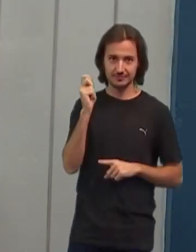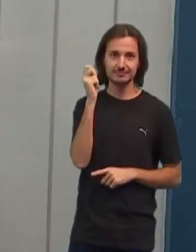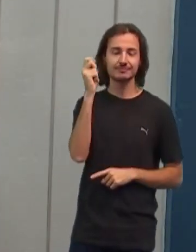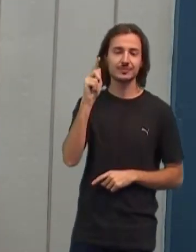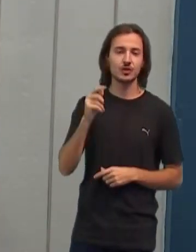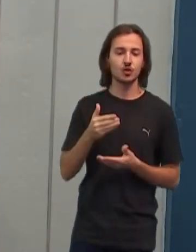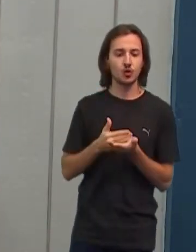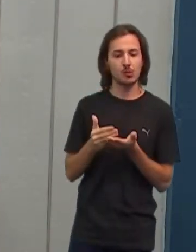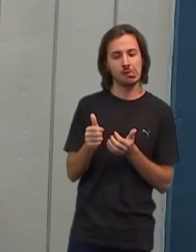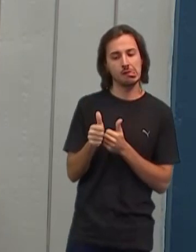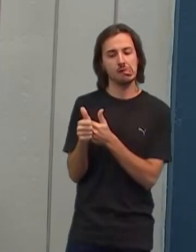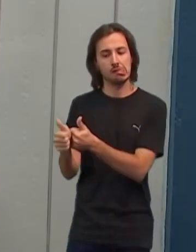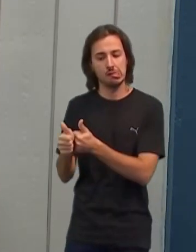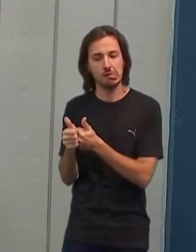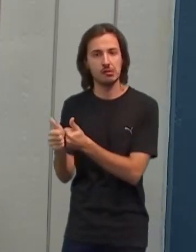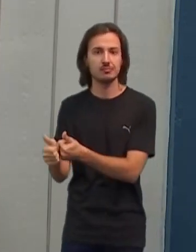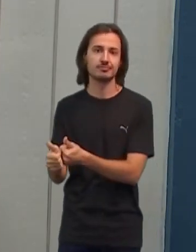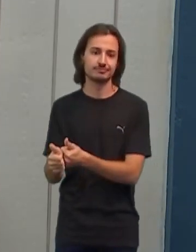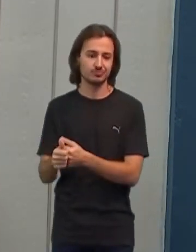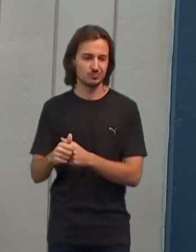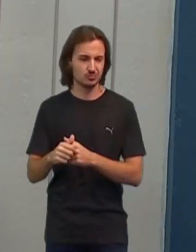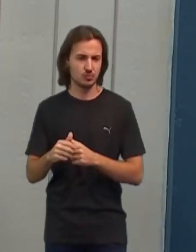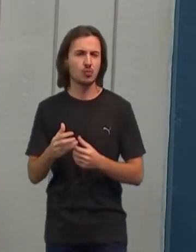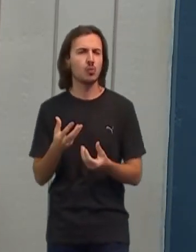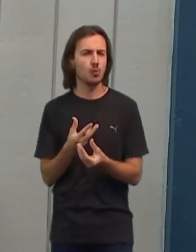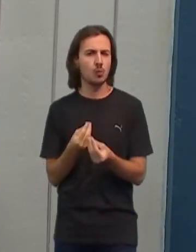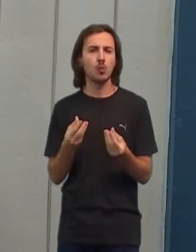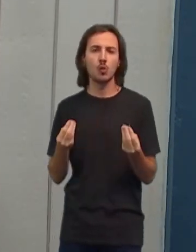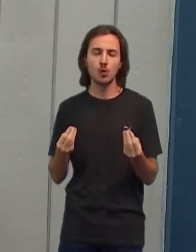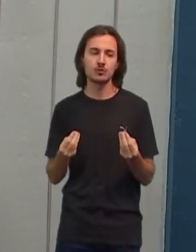Muitos, não são todos, estiveram do lado